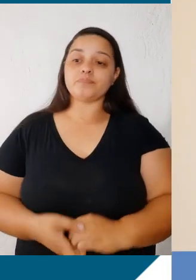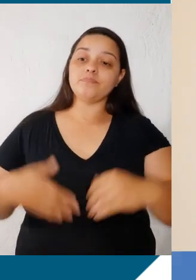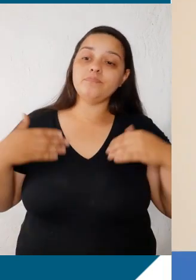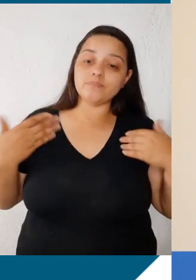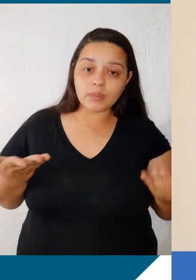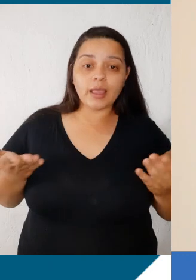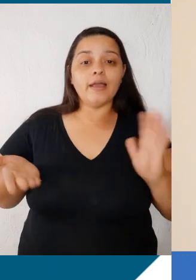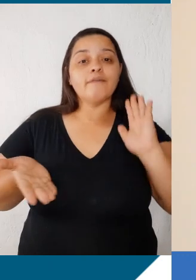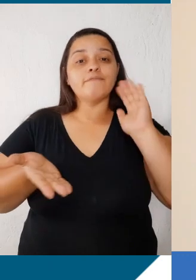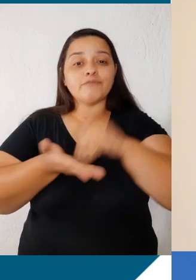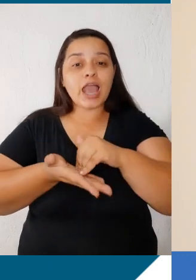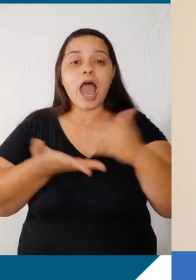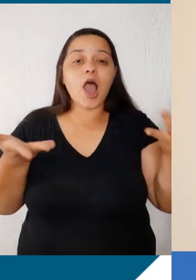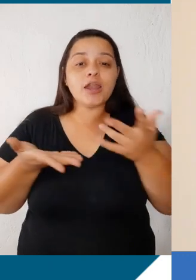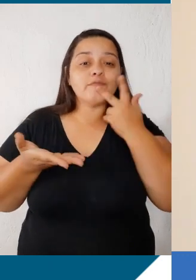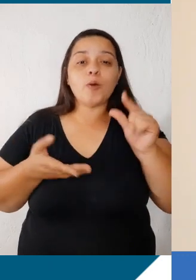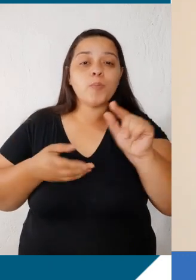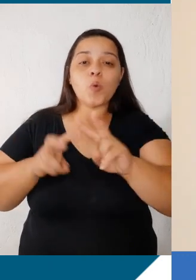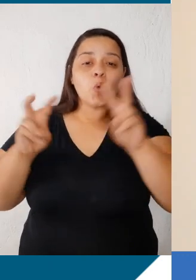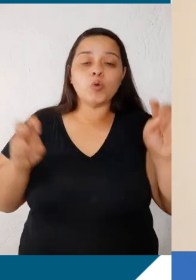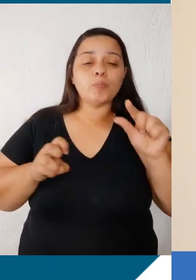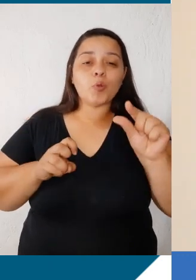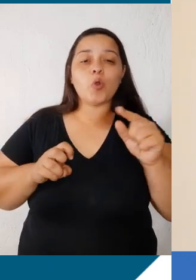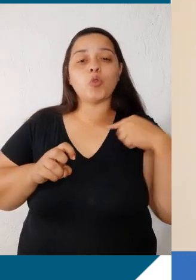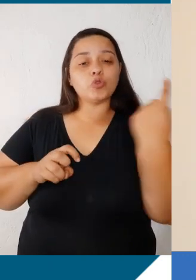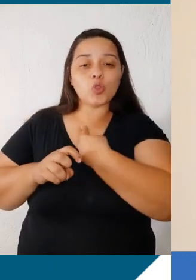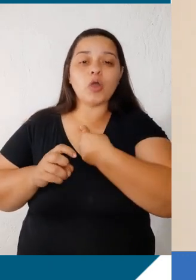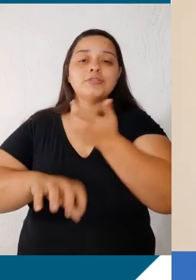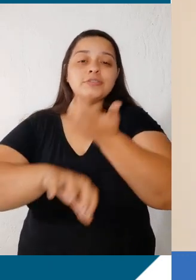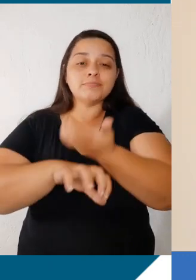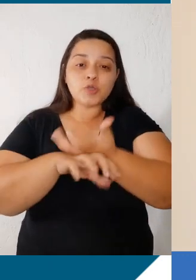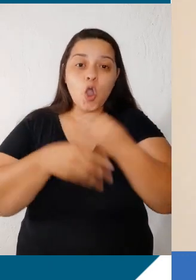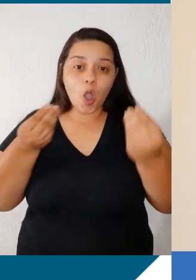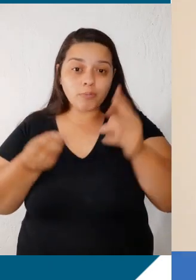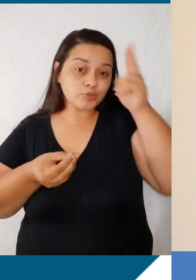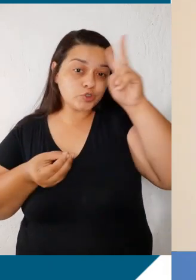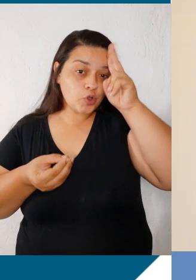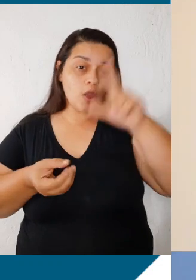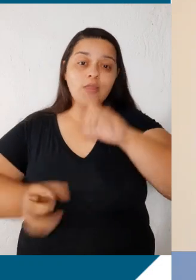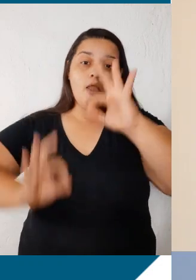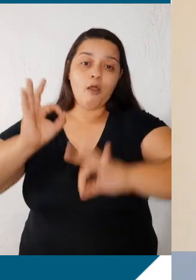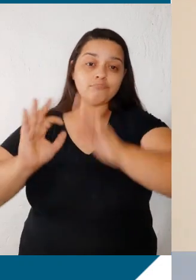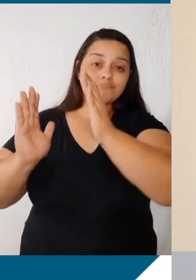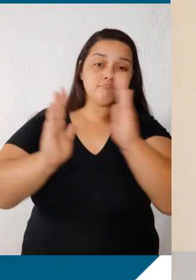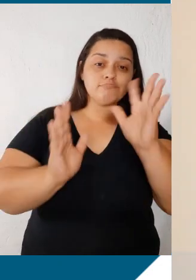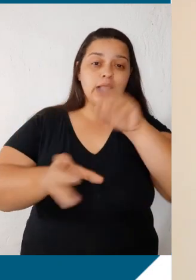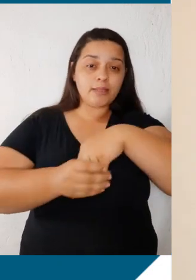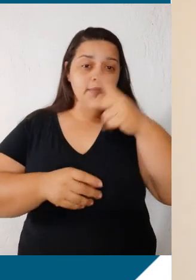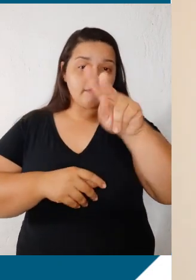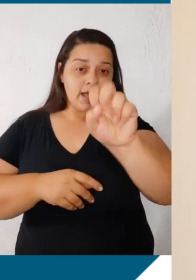E por fim, agora é a hora da gente falar um pouco mais sobre a nossa disciplina, sobre como a história está organizada no